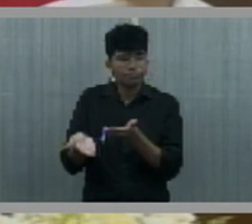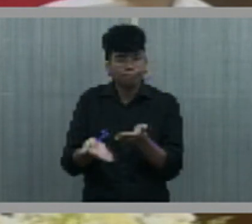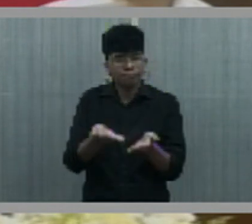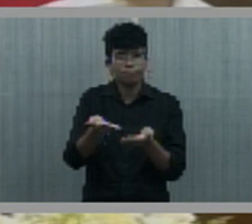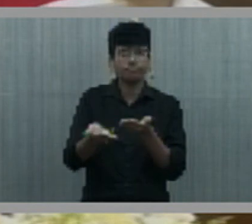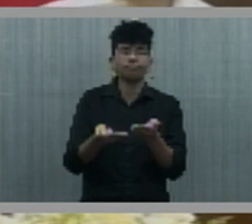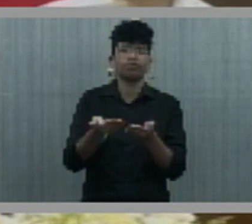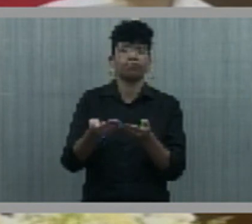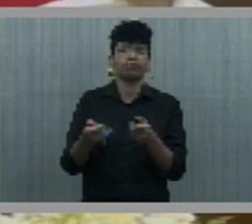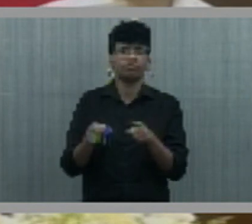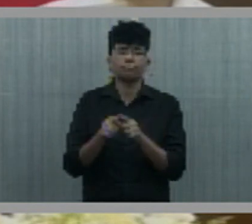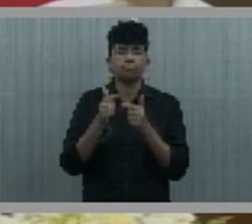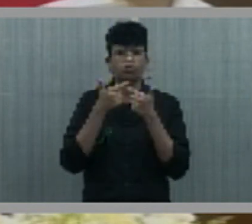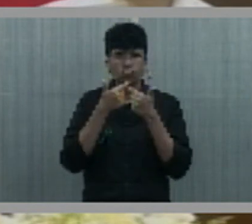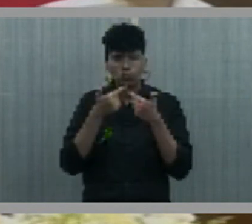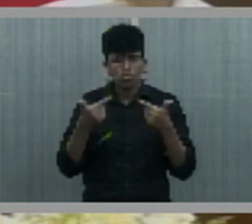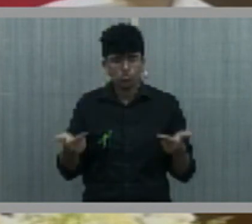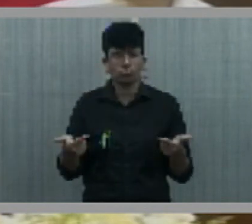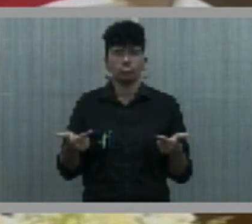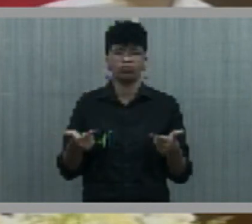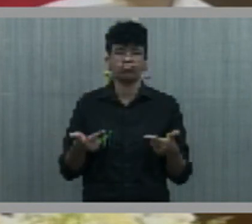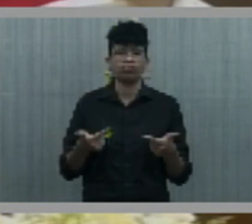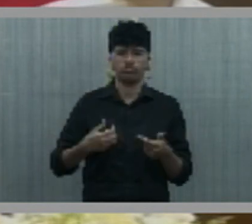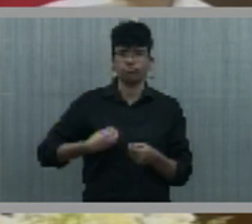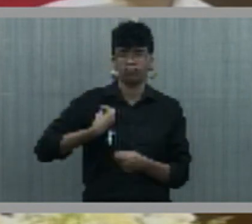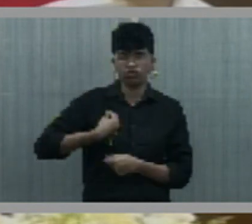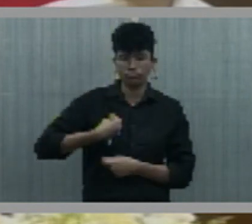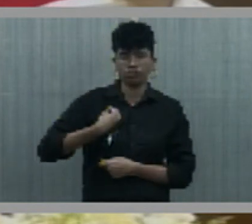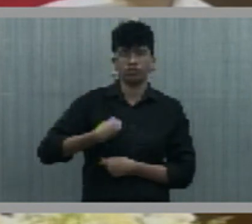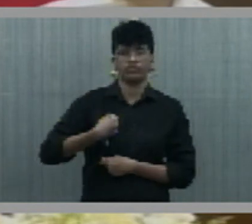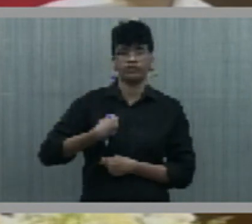de muito sucesso em suas trajetórias.